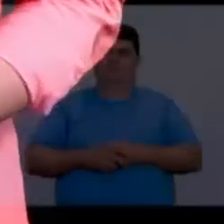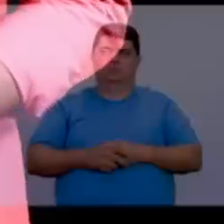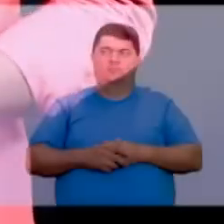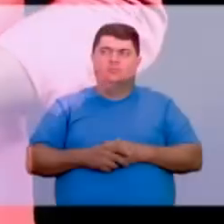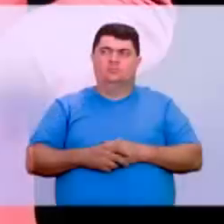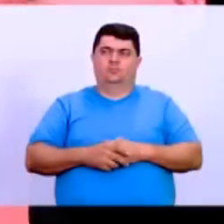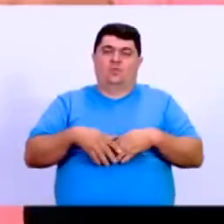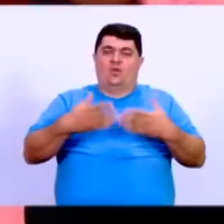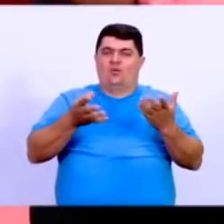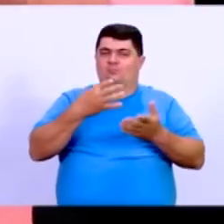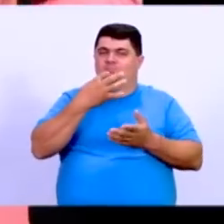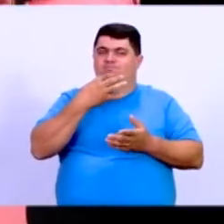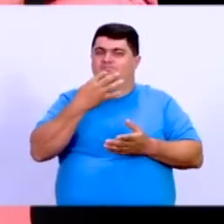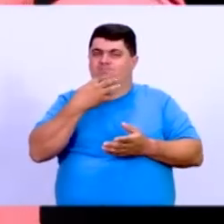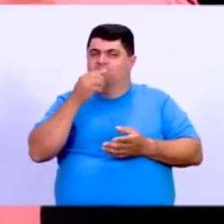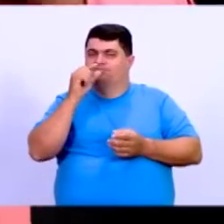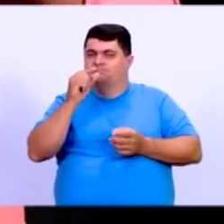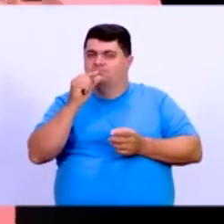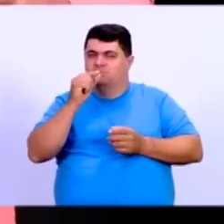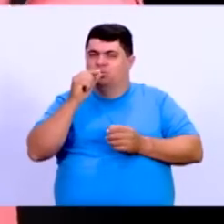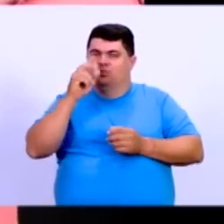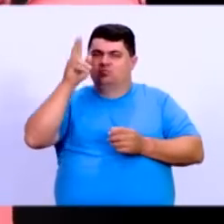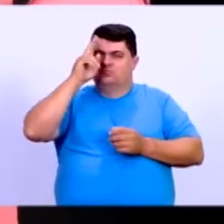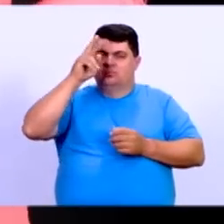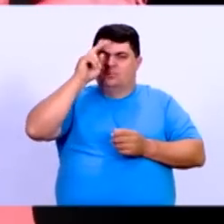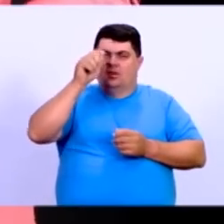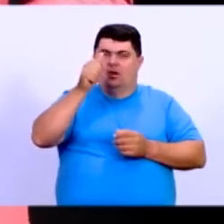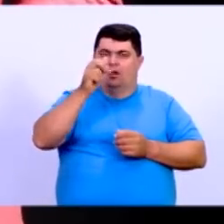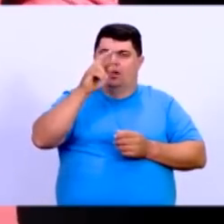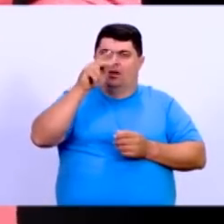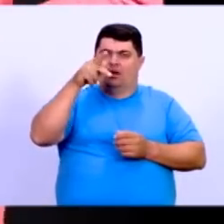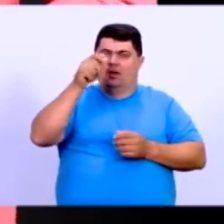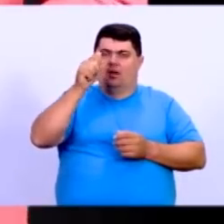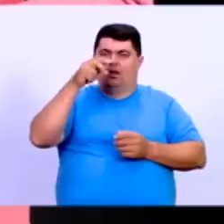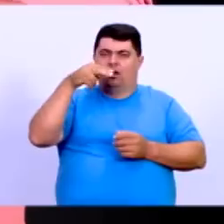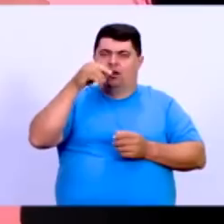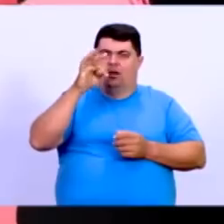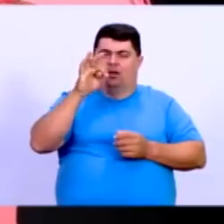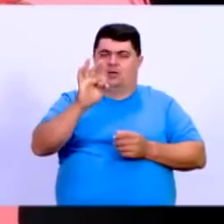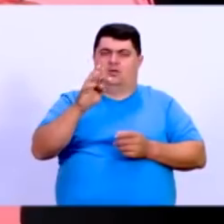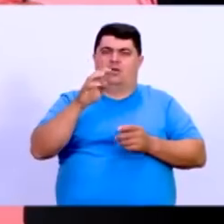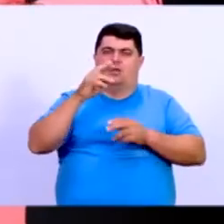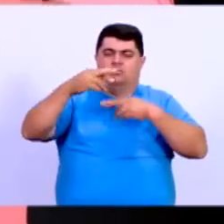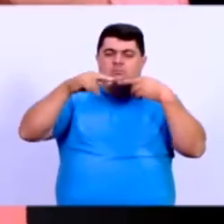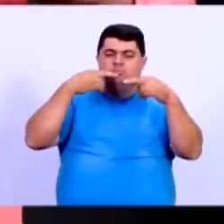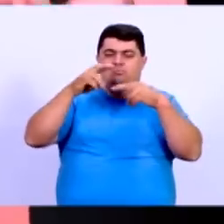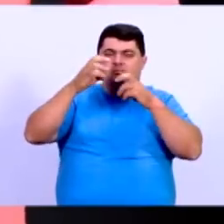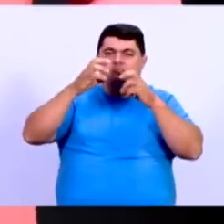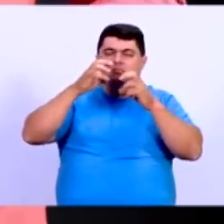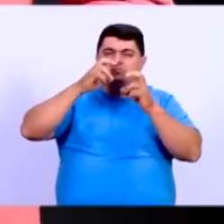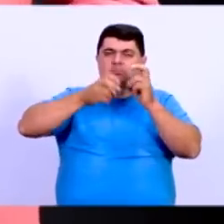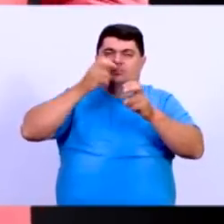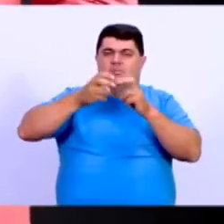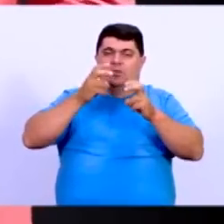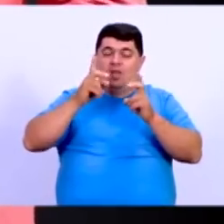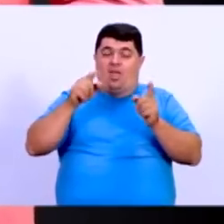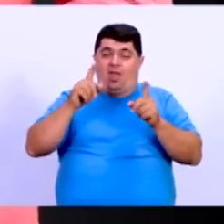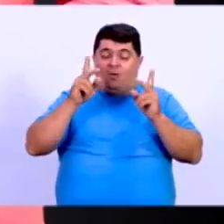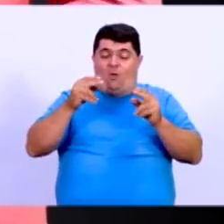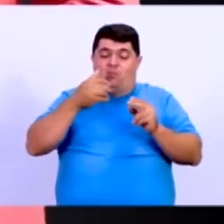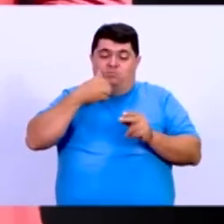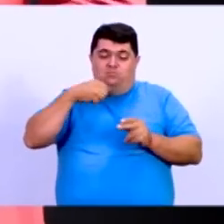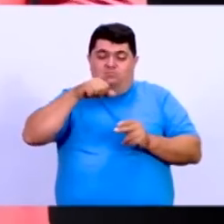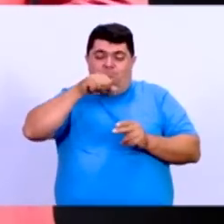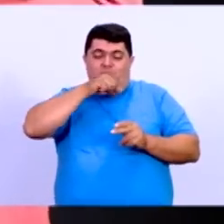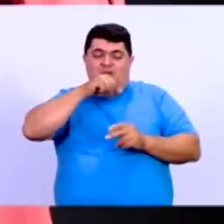Hoje conheceremos um pouco mais sobre a ARPANET, a rede de computadores que é considerada a mãe do que hoje conhecemos